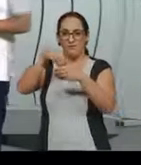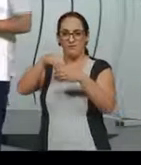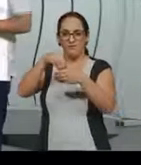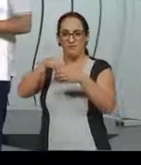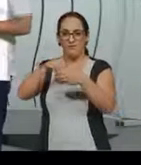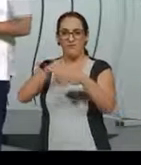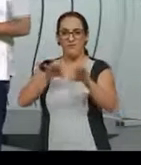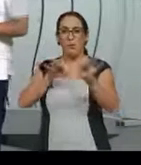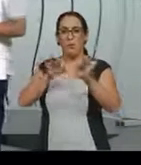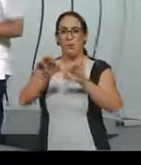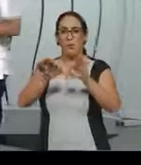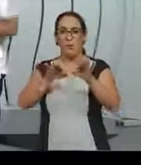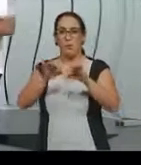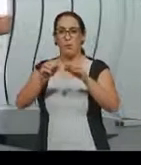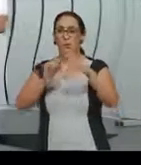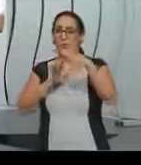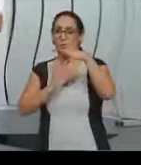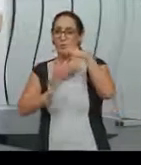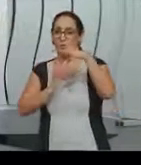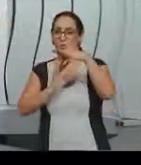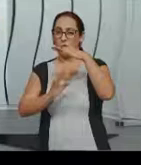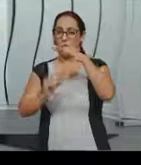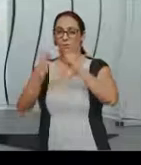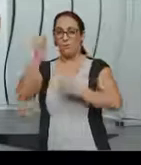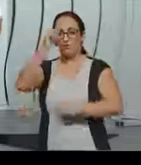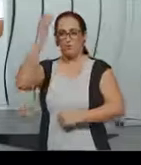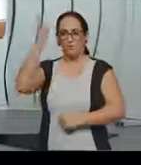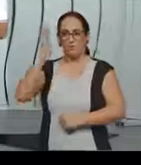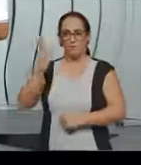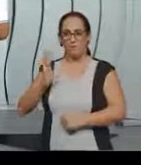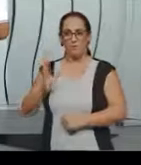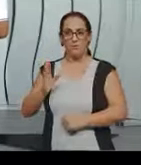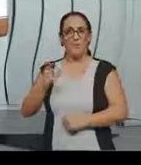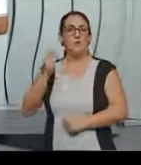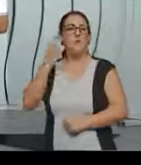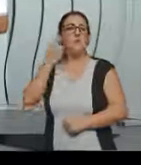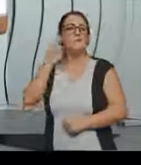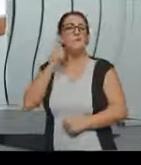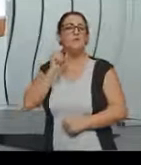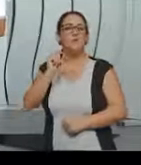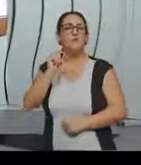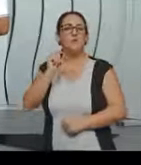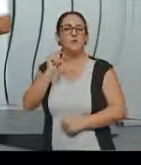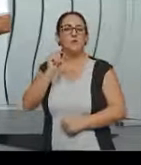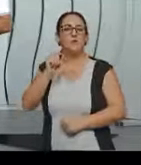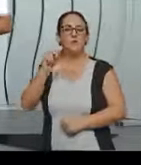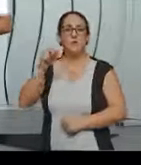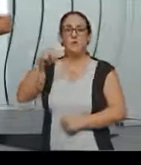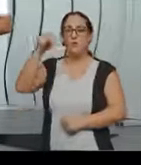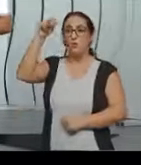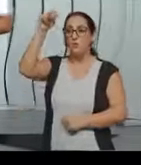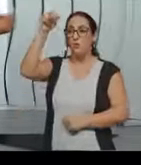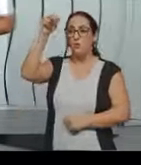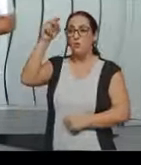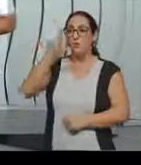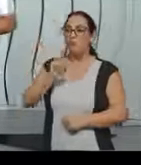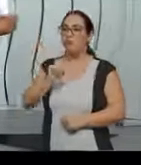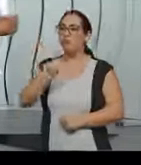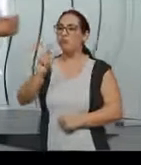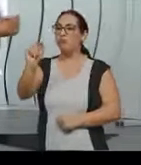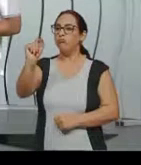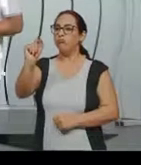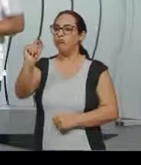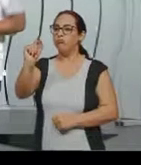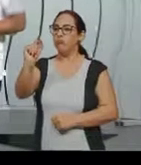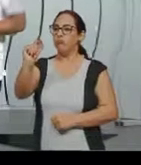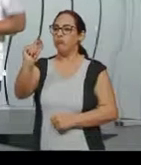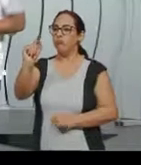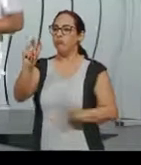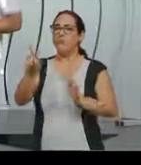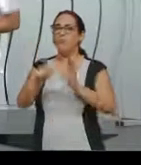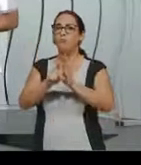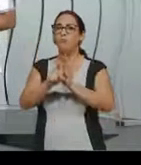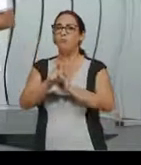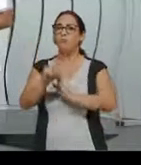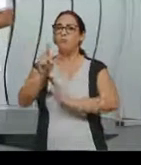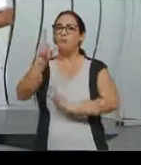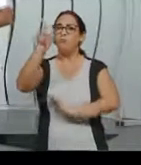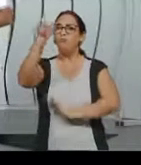migração no Brasil, ok? Vamos pensar o seguinte, nordestinos saíram para o sul por uma questão